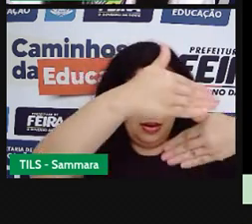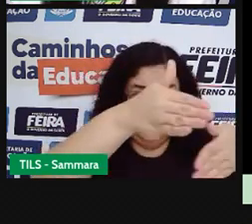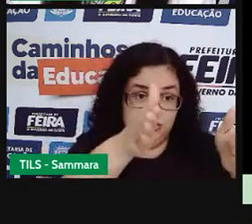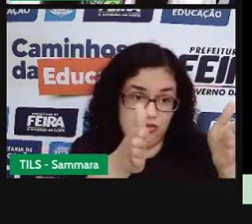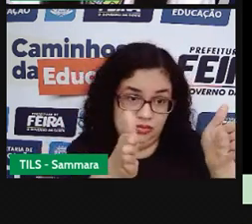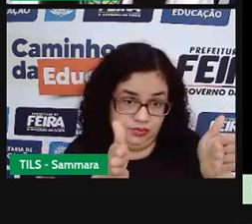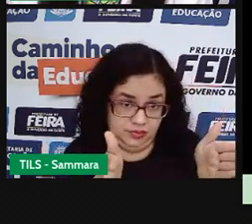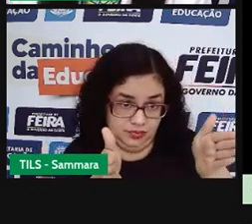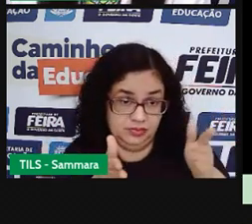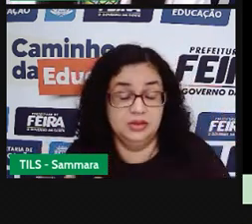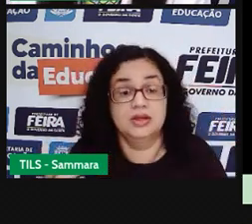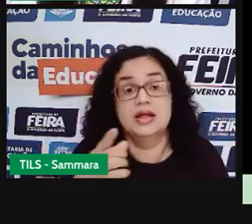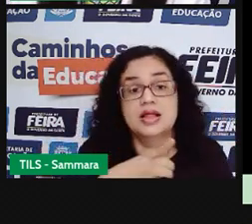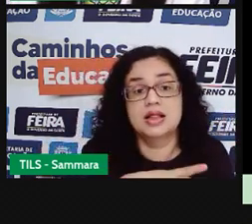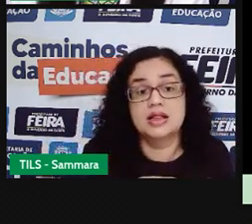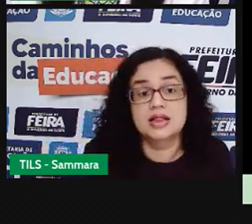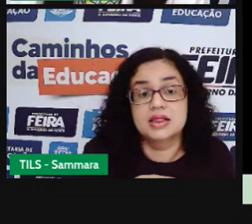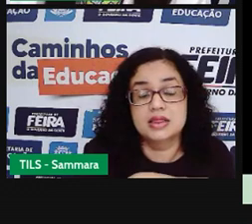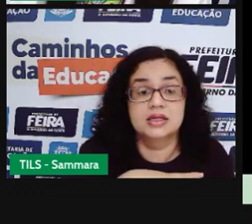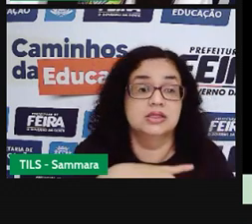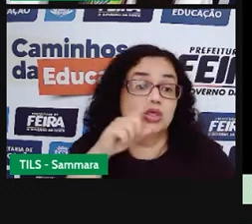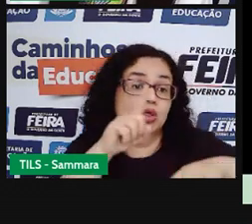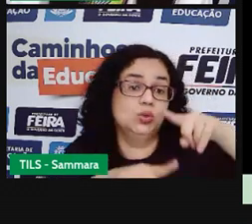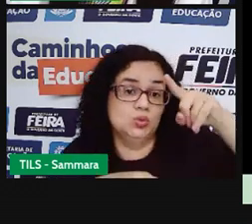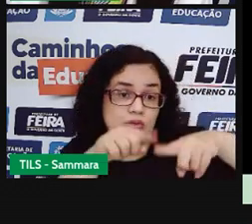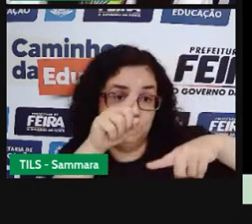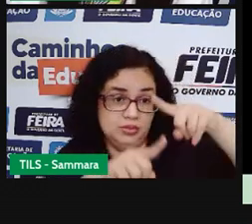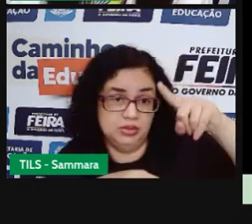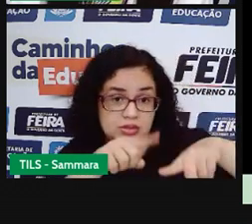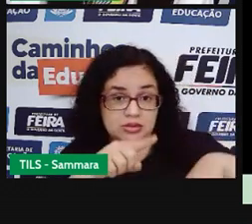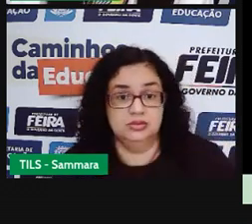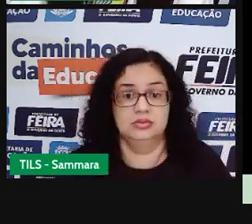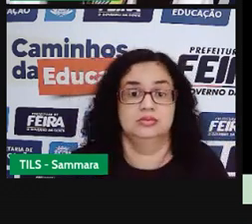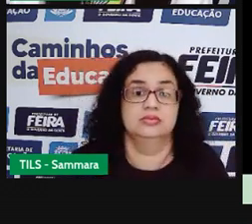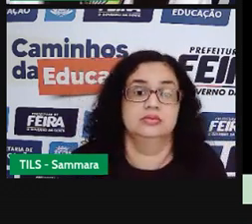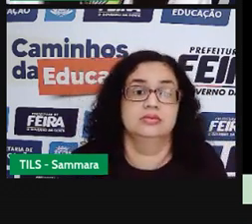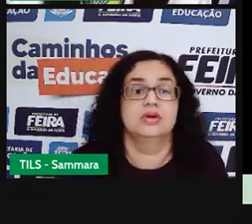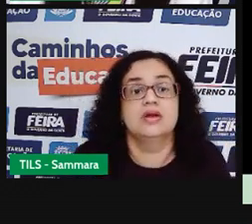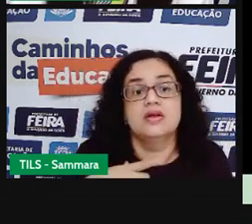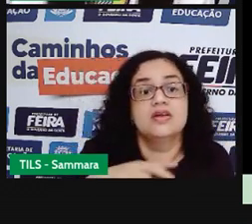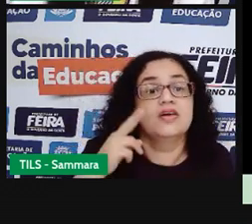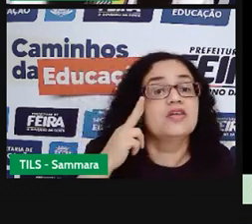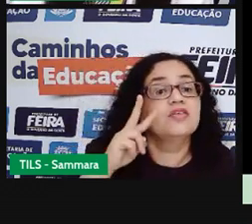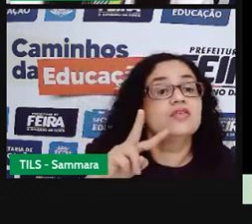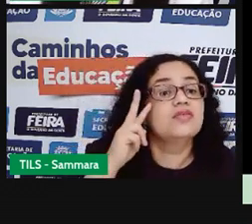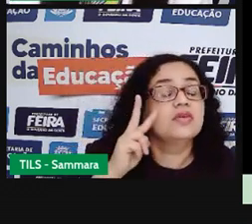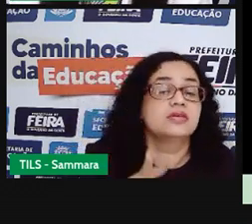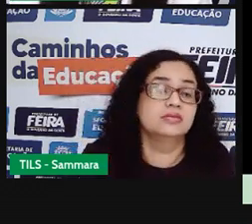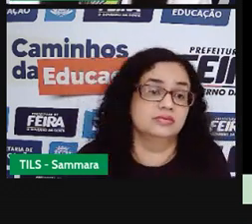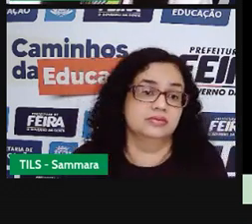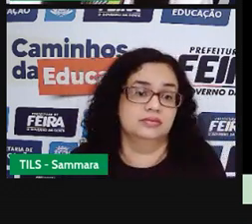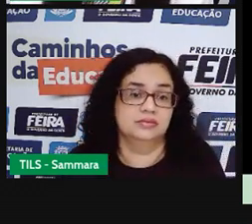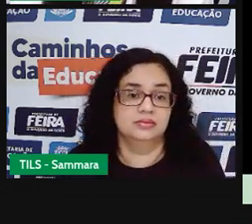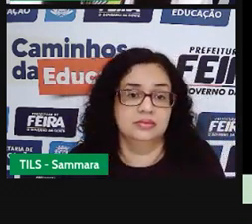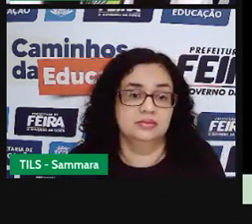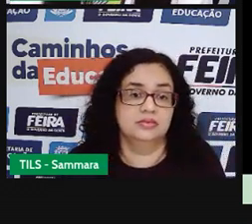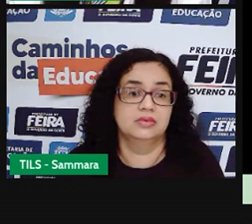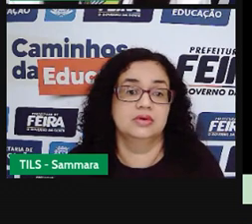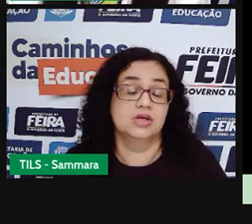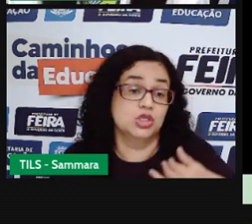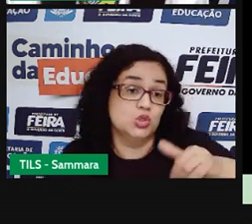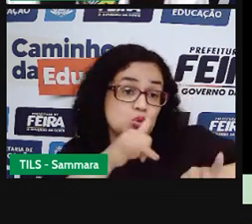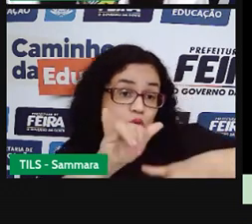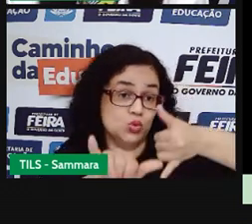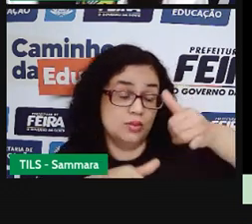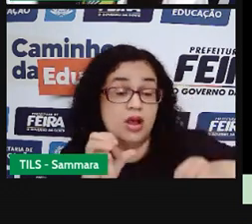e dentro dessa caixa alguns objetos e é que a gente possa identificar a substância